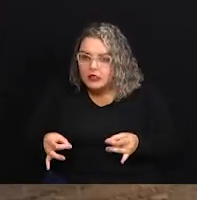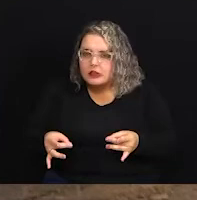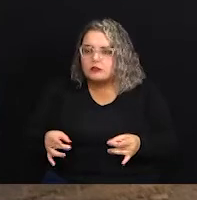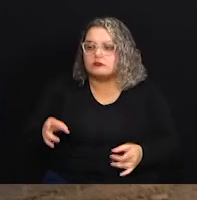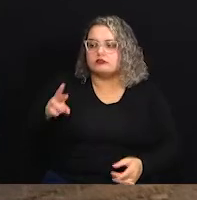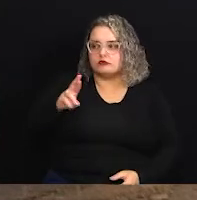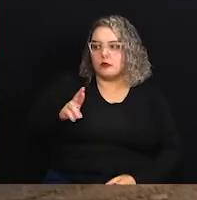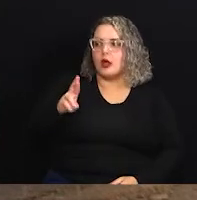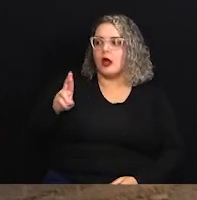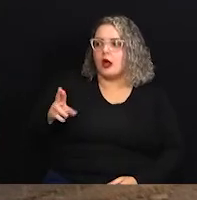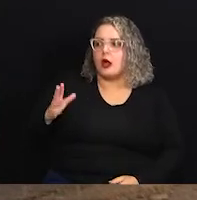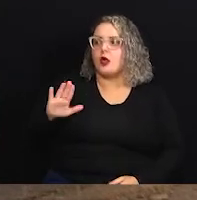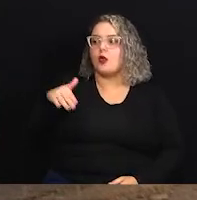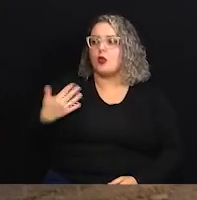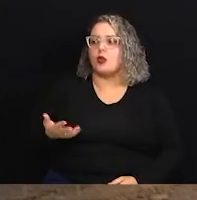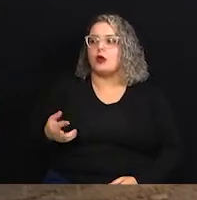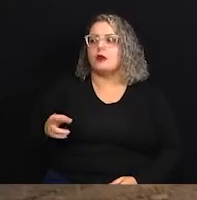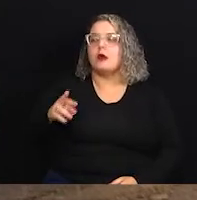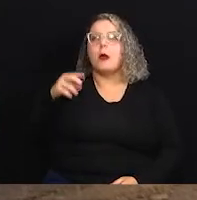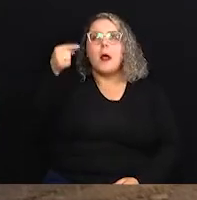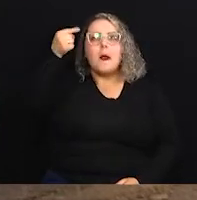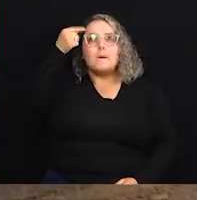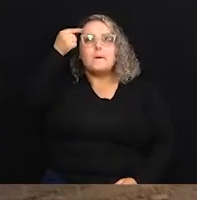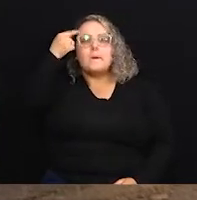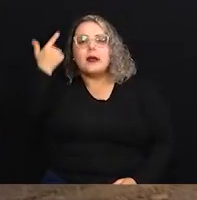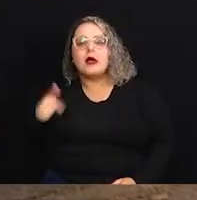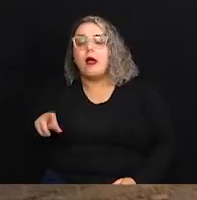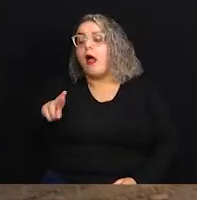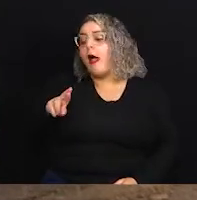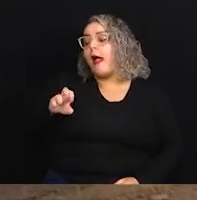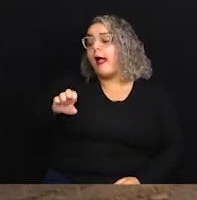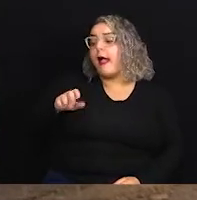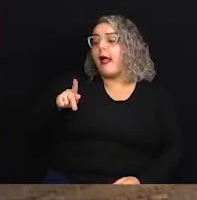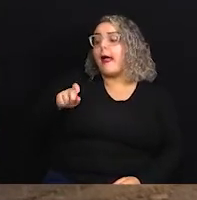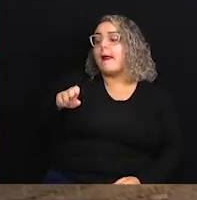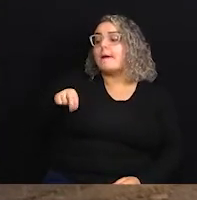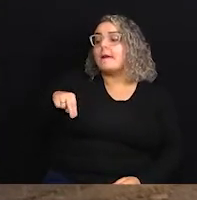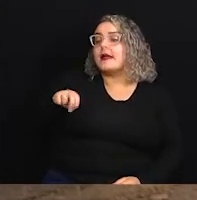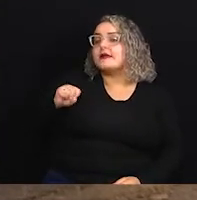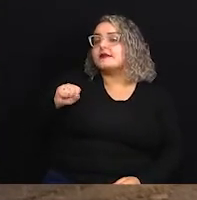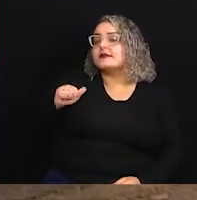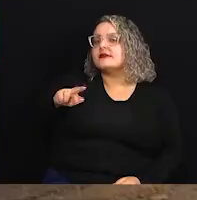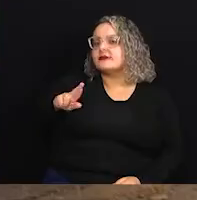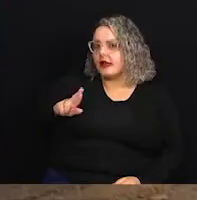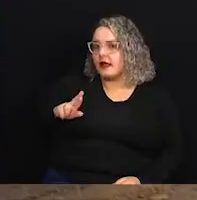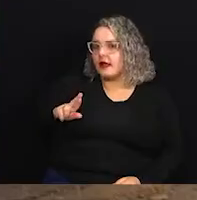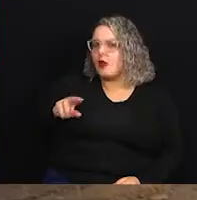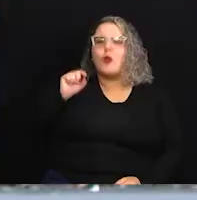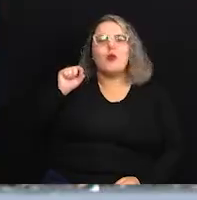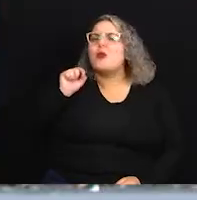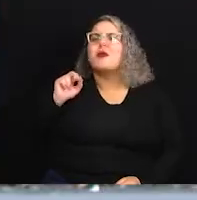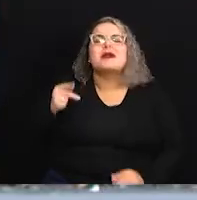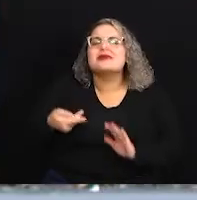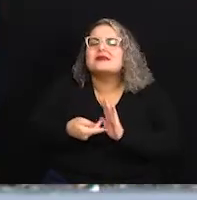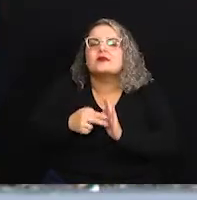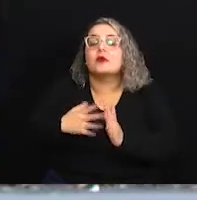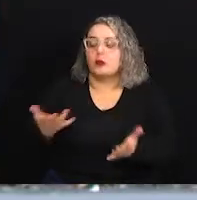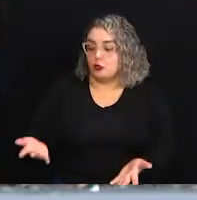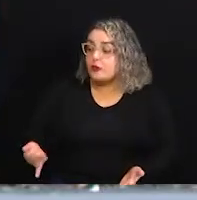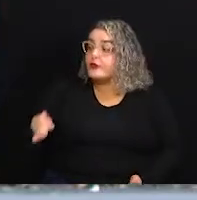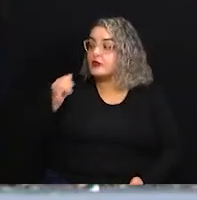desses R's, professor. Quando eu falo em repensar, o que é isso? Eu vou dar um exemplo.